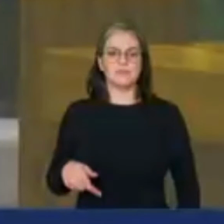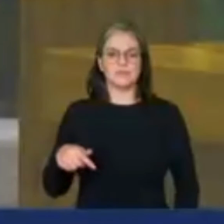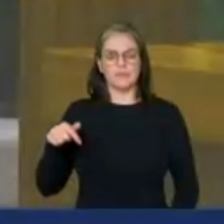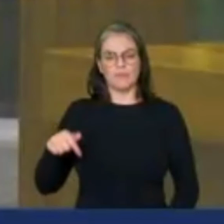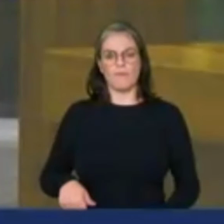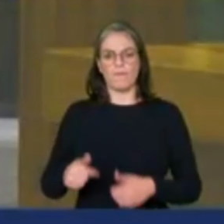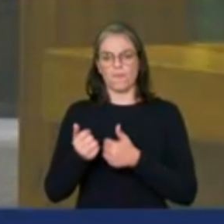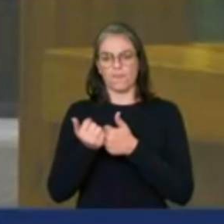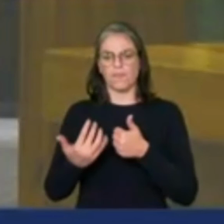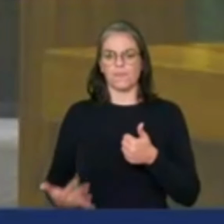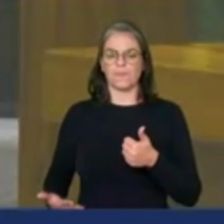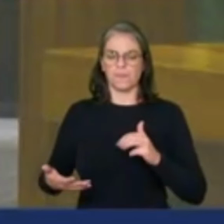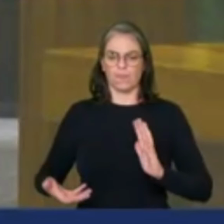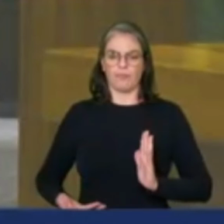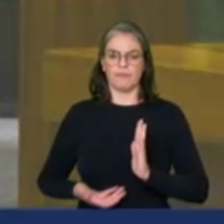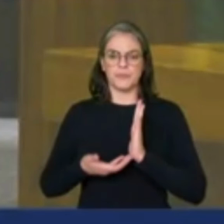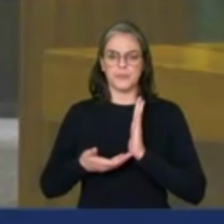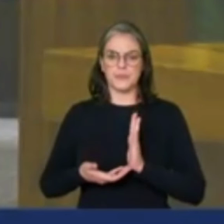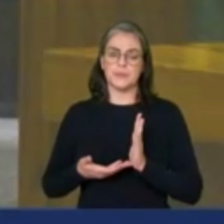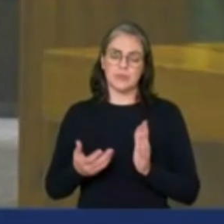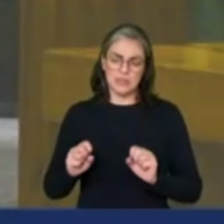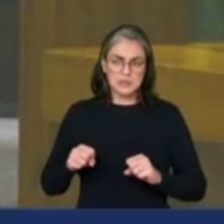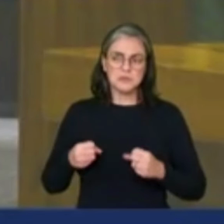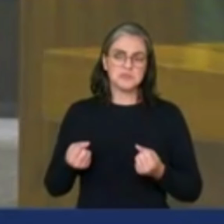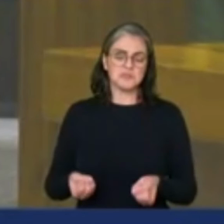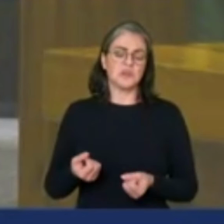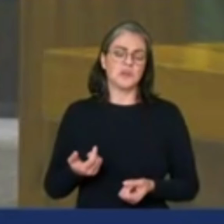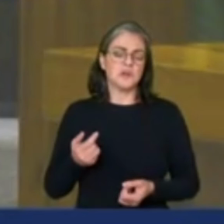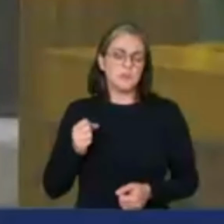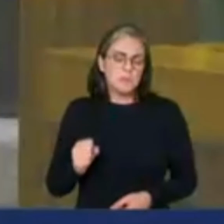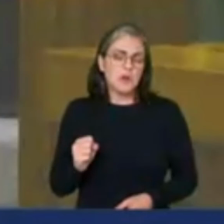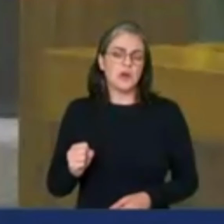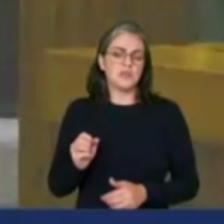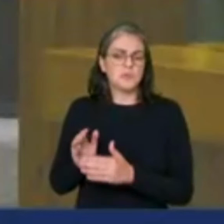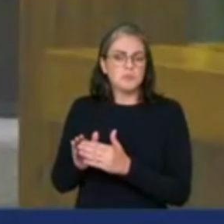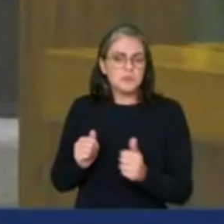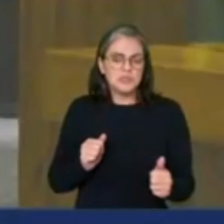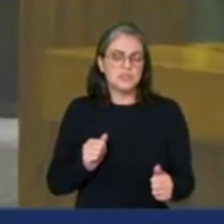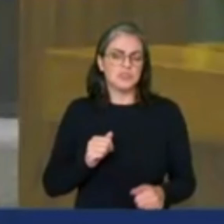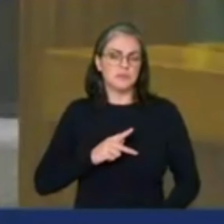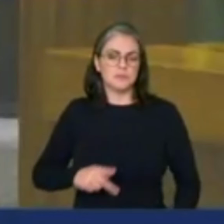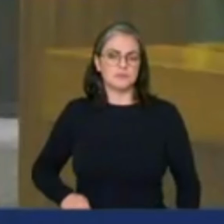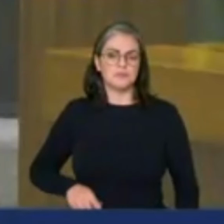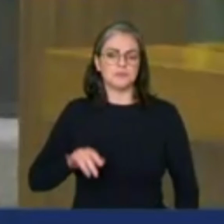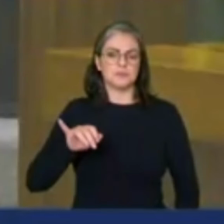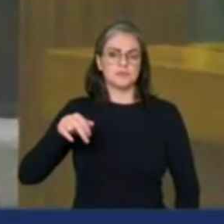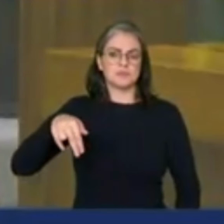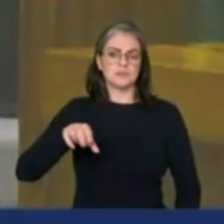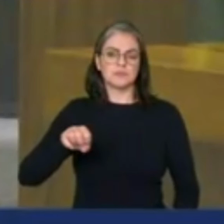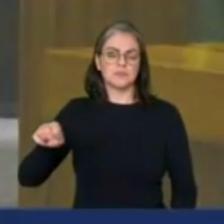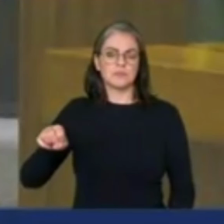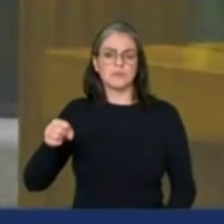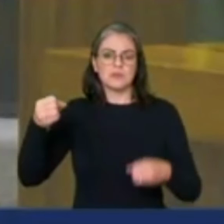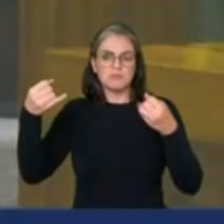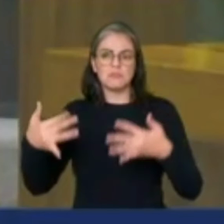diretora que solicite ao presidente do INSS esclarecimento sobre esse